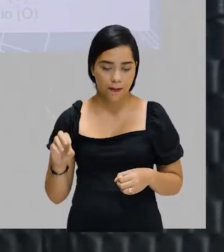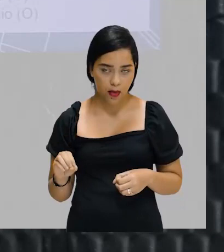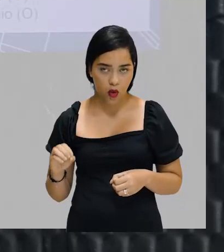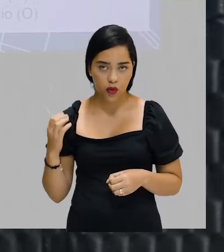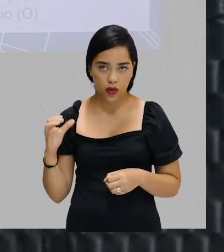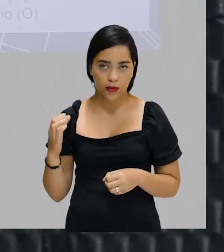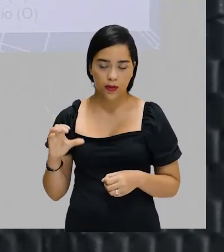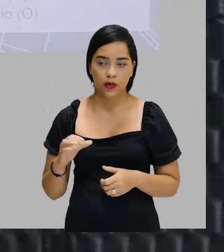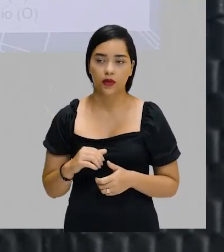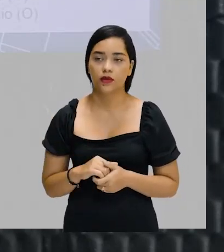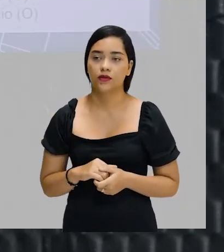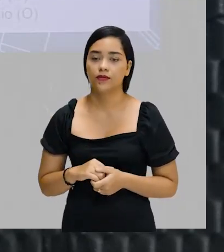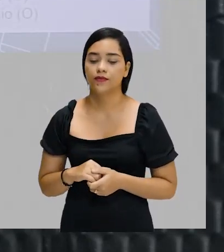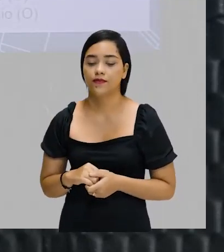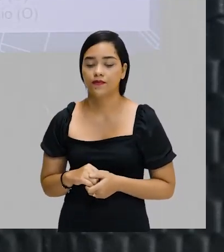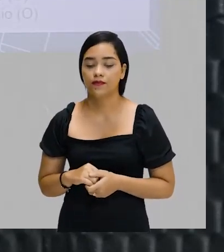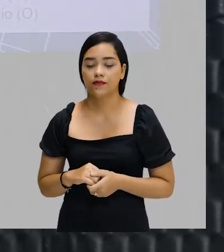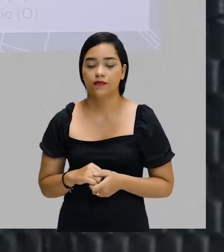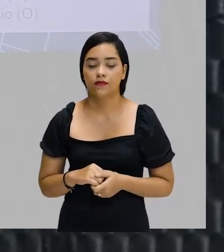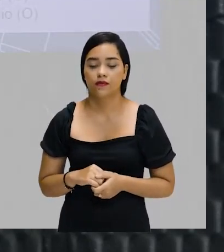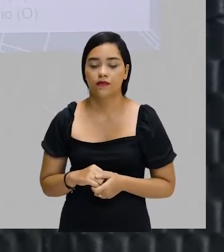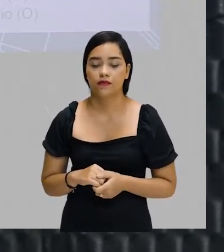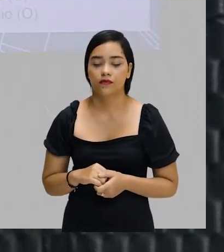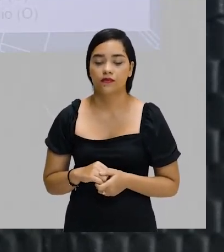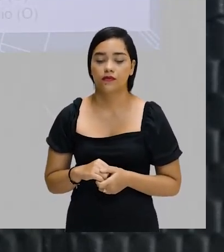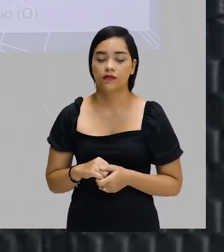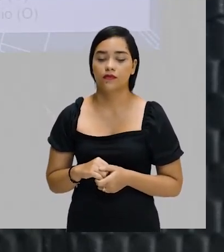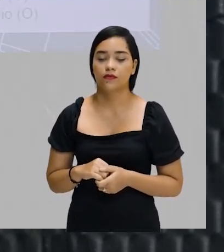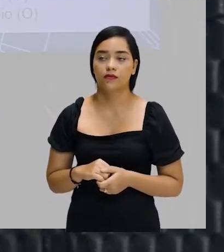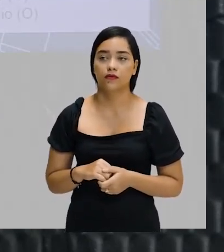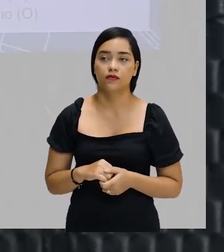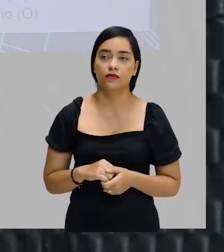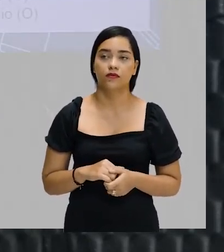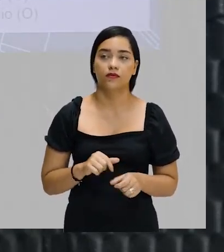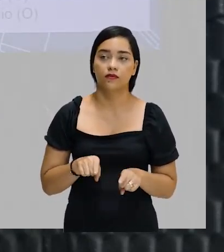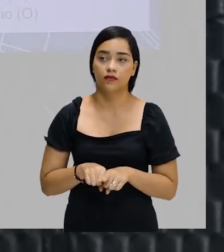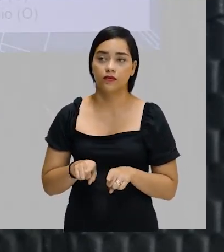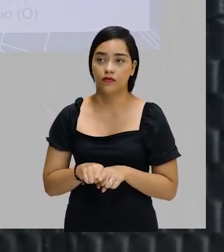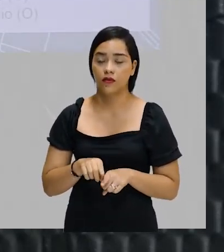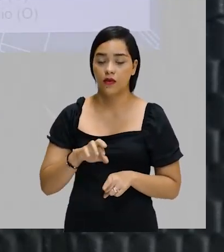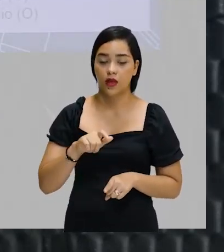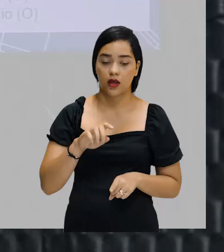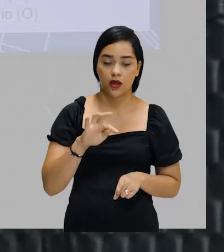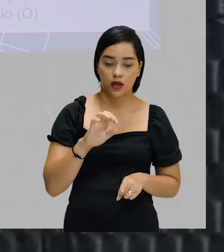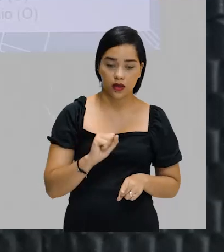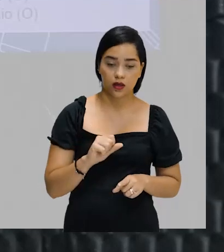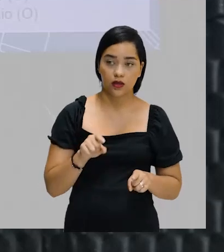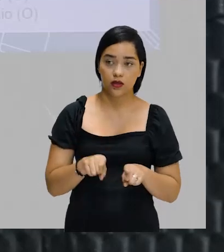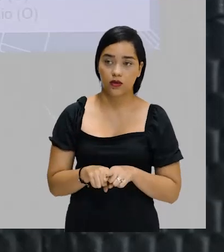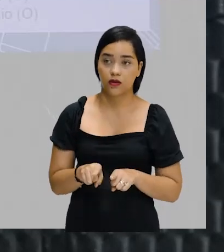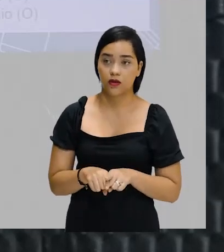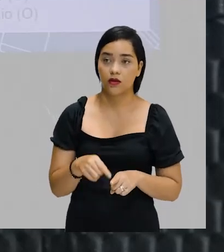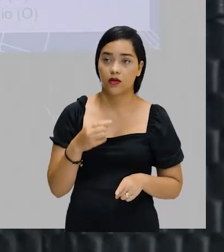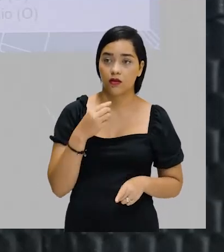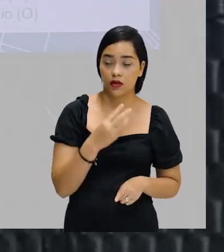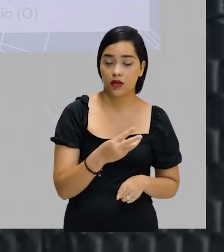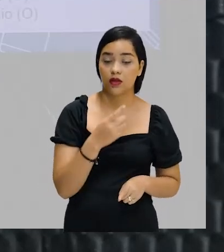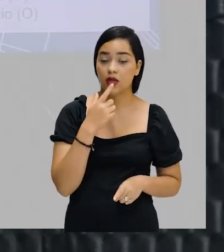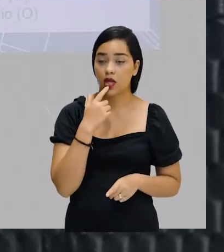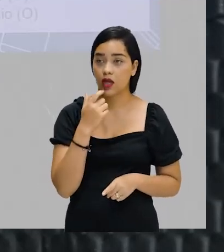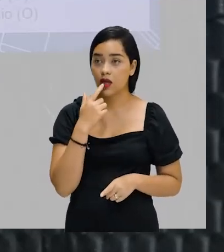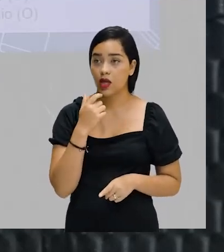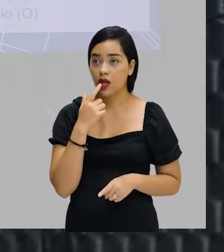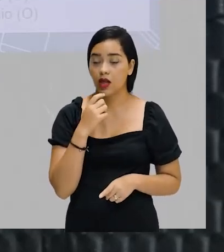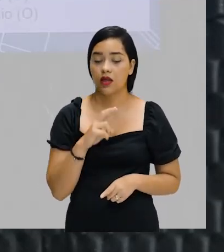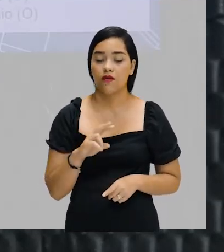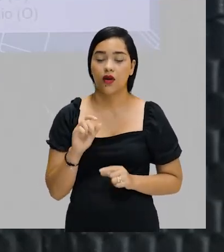que corresponde ao carbono, certo? E tanto no reagente quanto no produto, três bolinhas vermelhas,